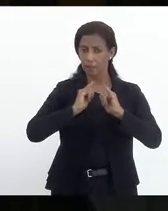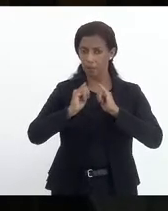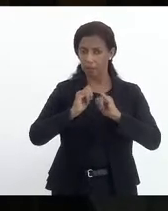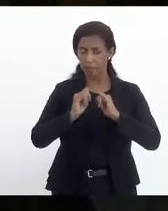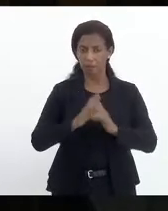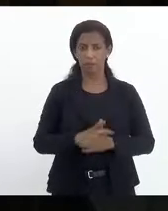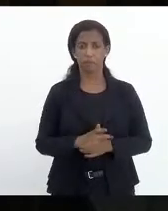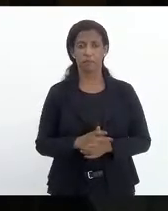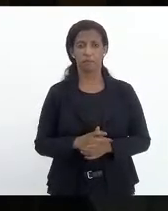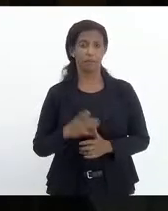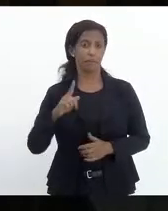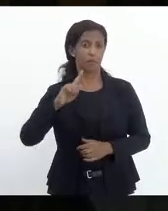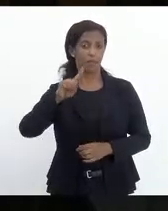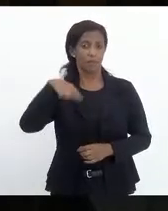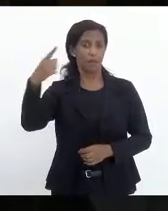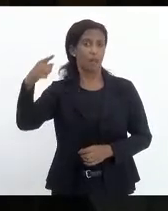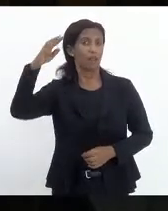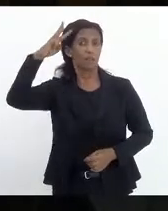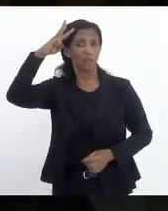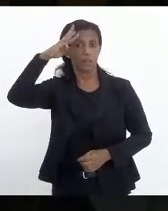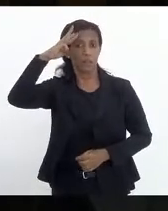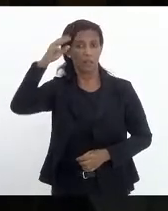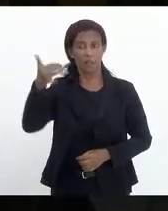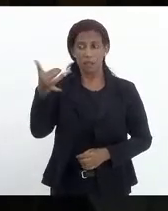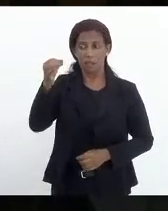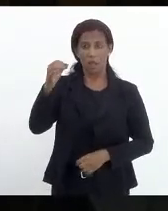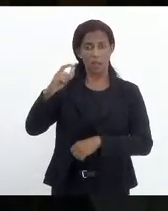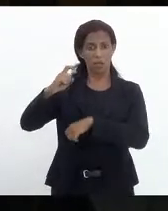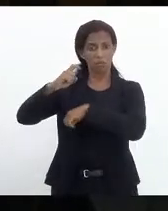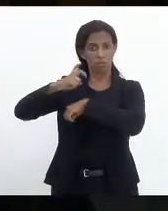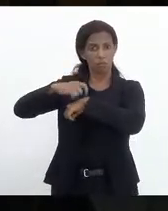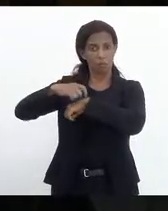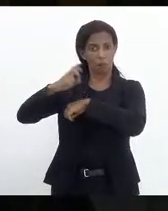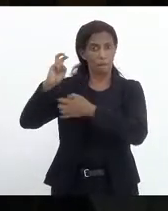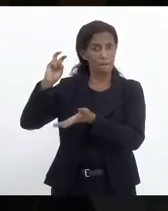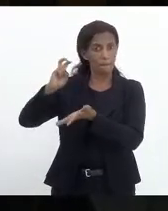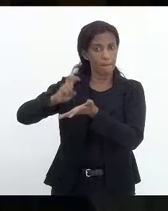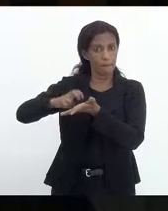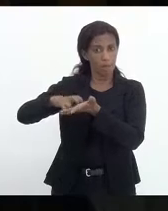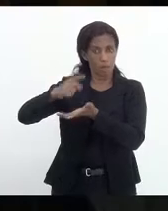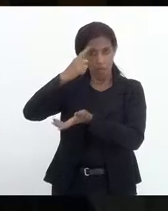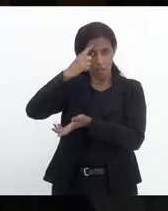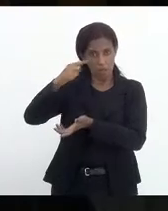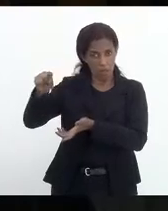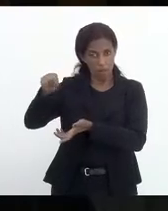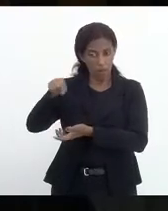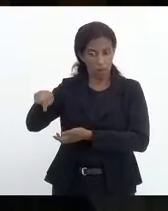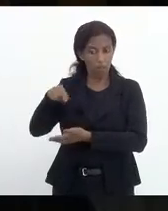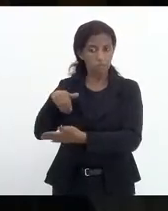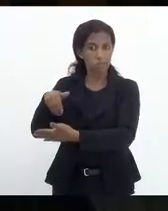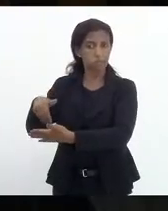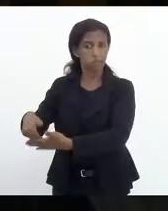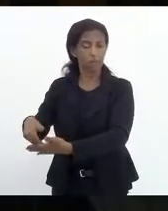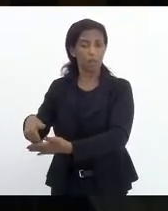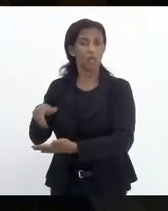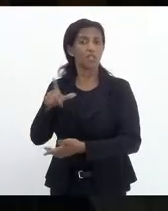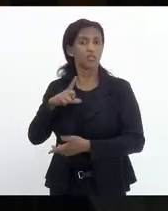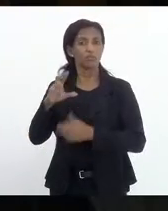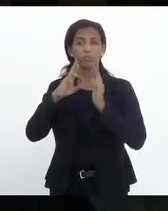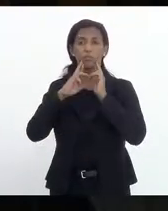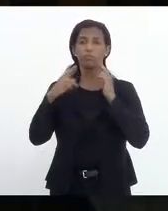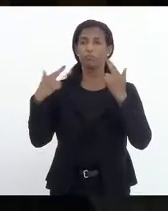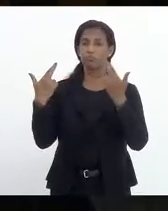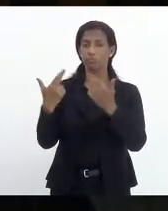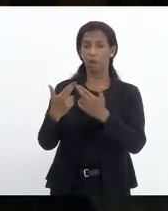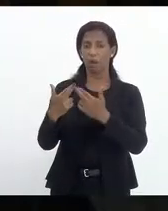para que na terça-feira as 10 horas da manhã da semana que vem tivesse uma